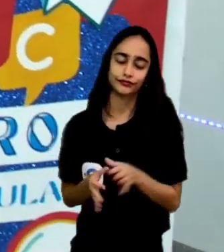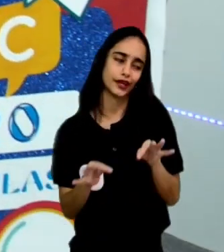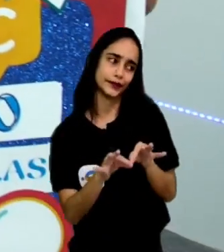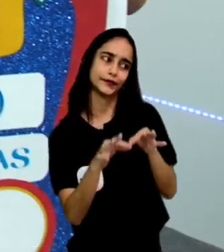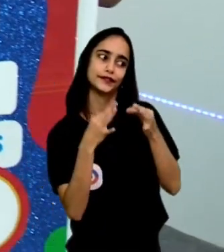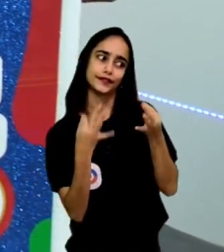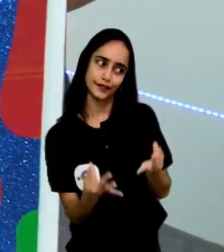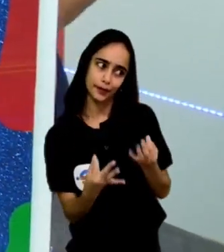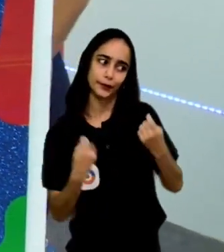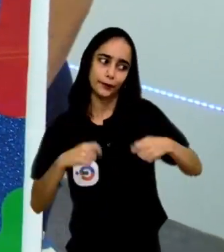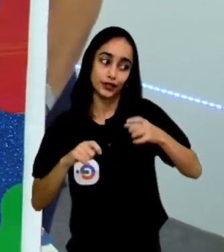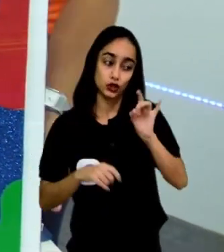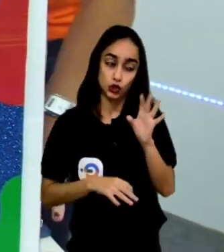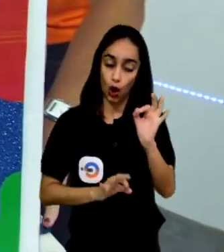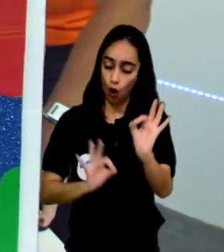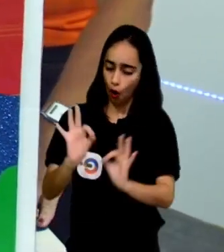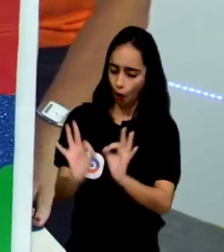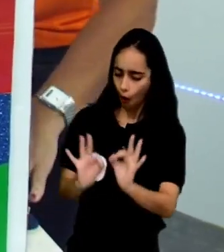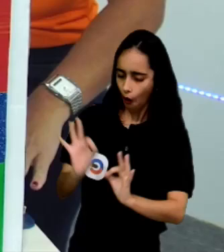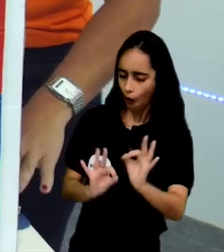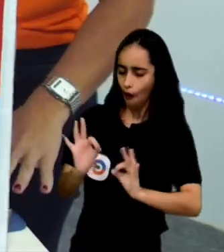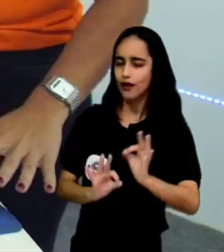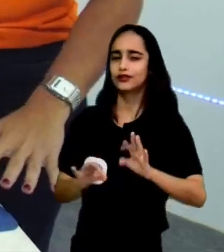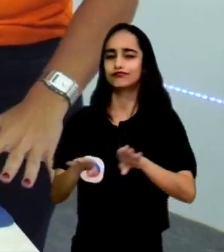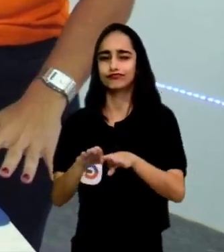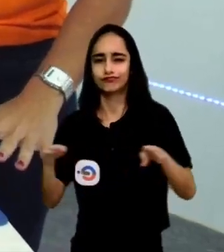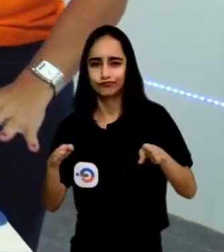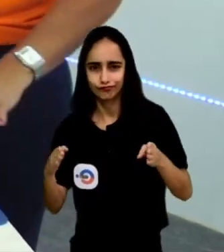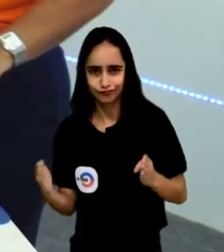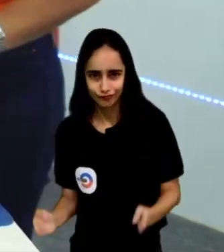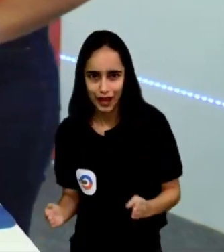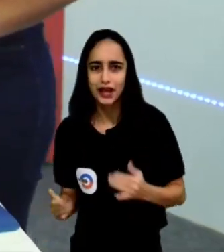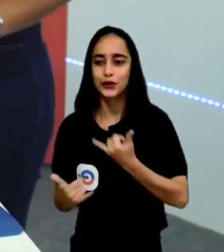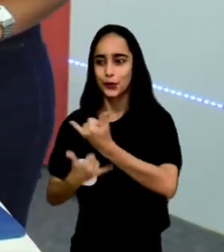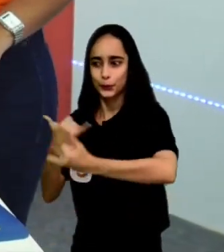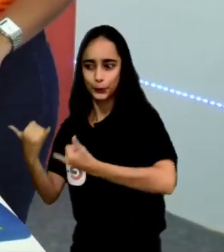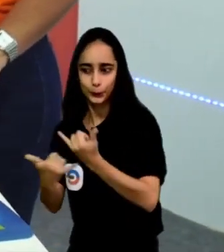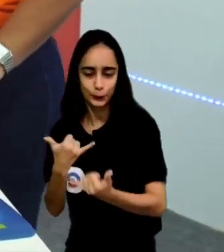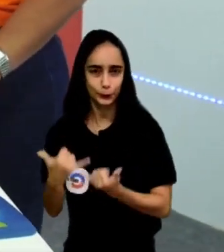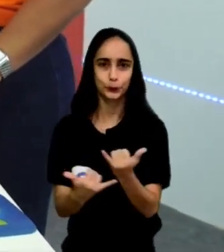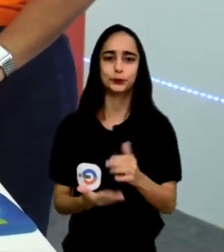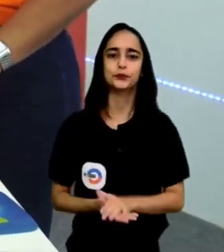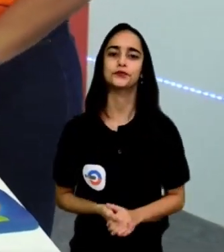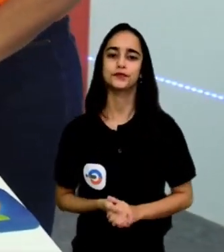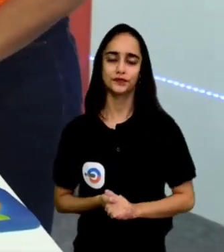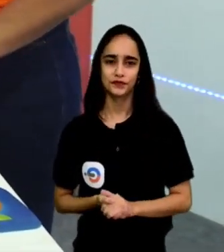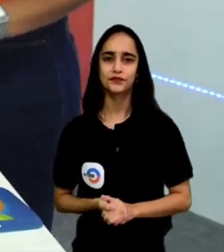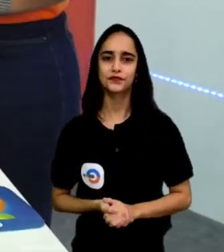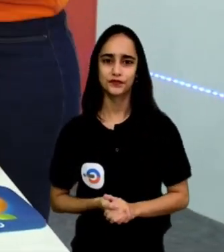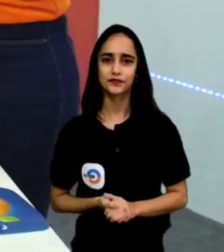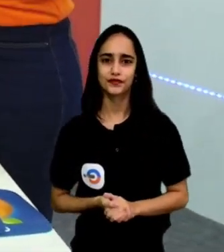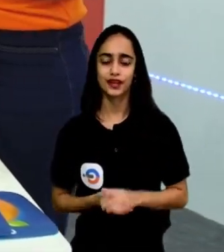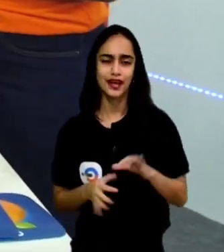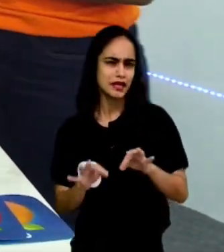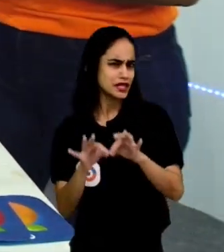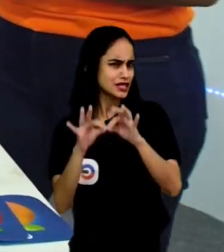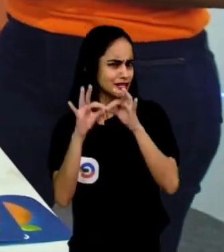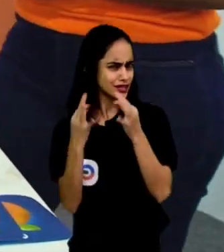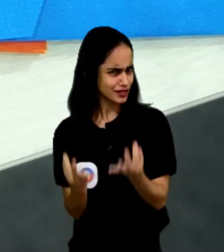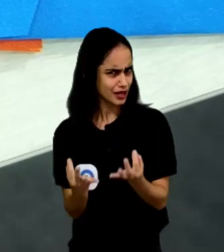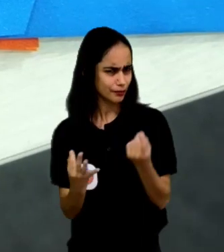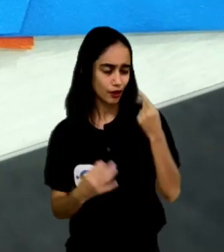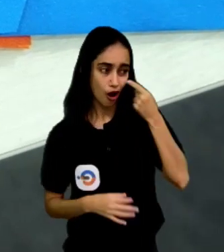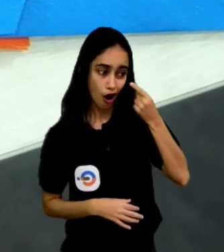deixa eu só organizar aqui a nossa mesa com o jogo. E bem simples, você está